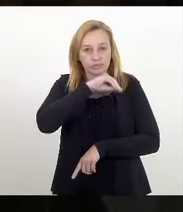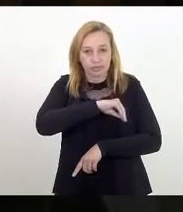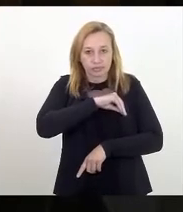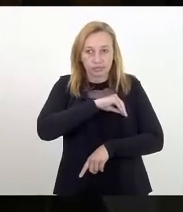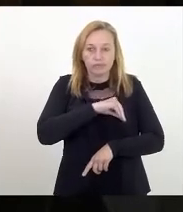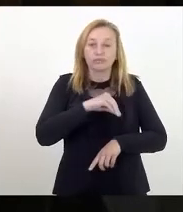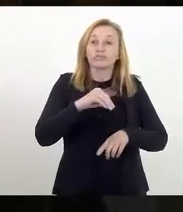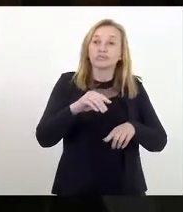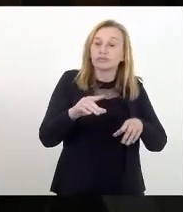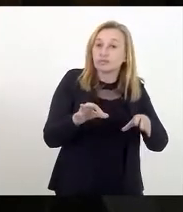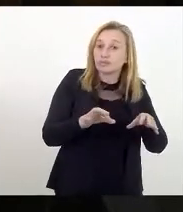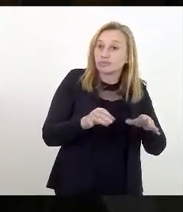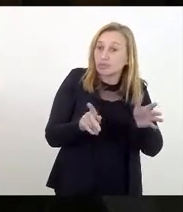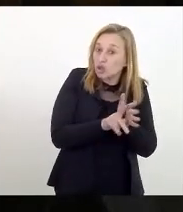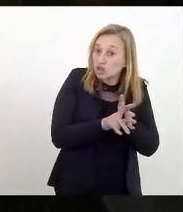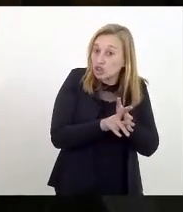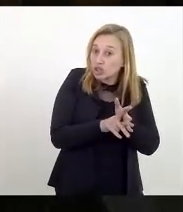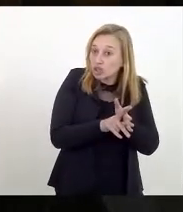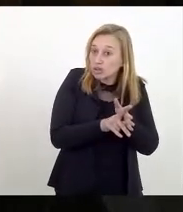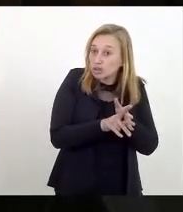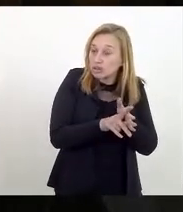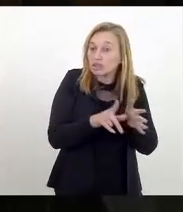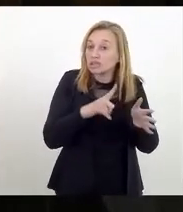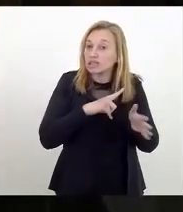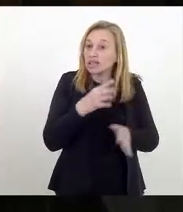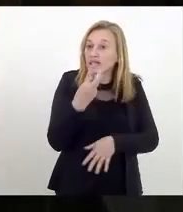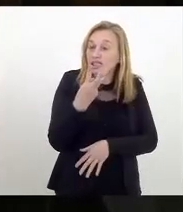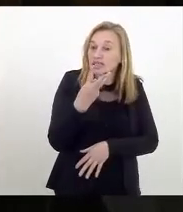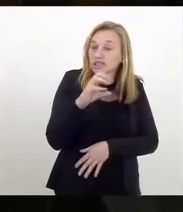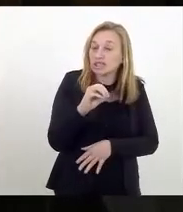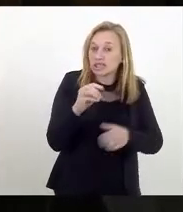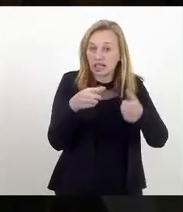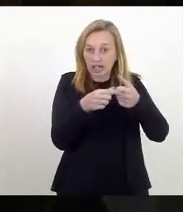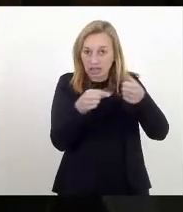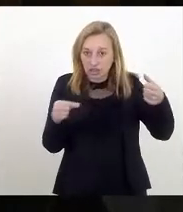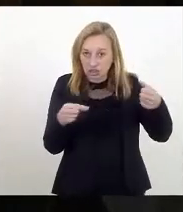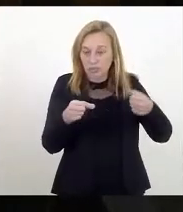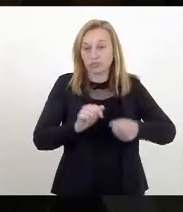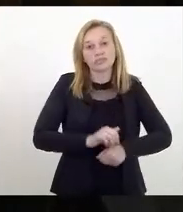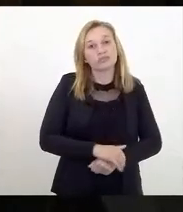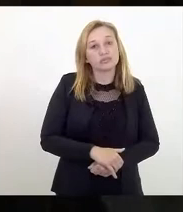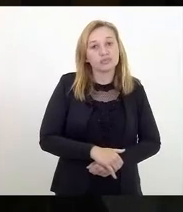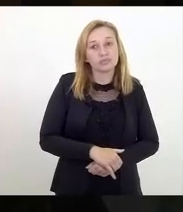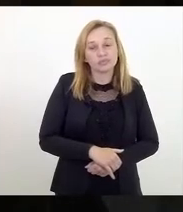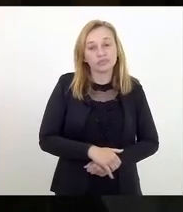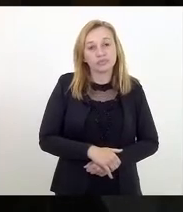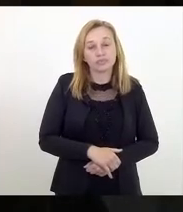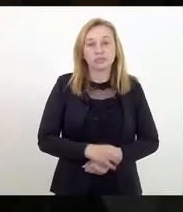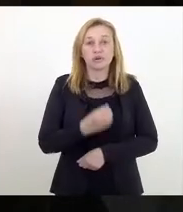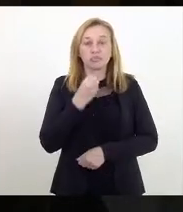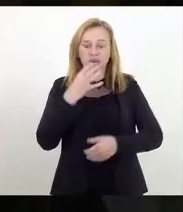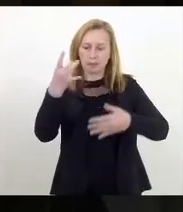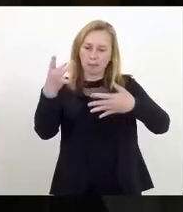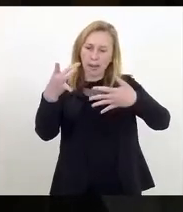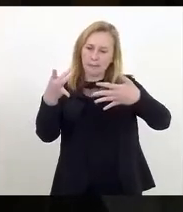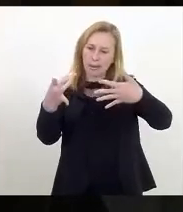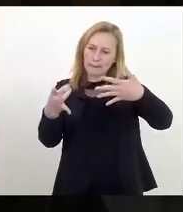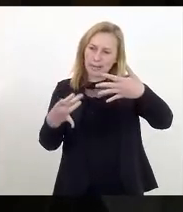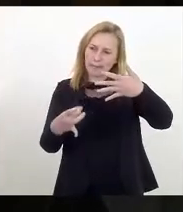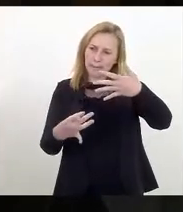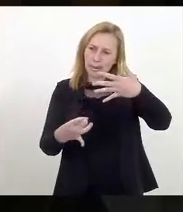projeto que tem 30 artigos, muito bem dispostos,